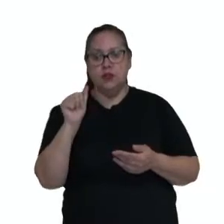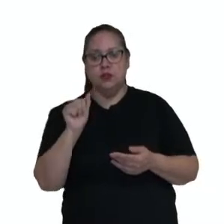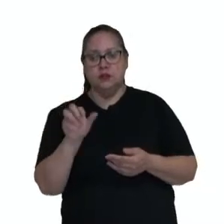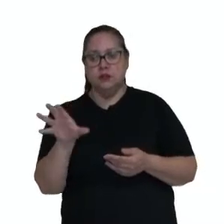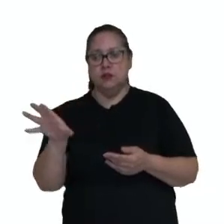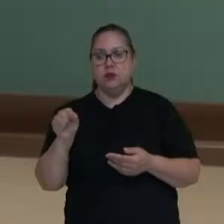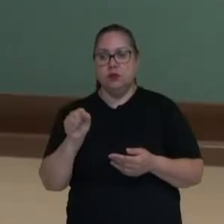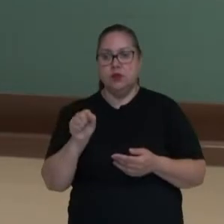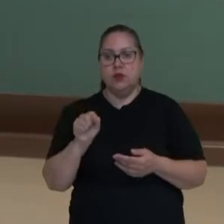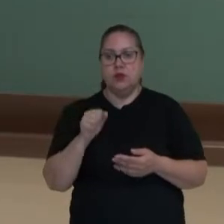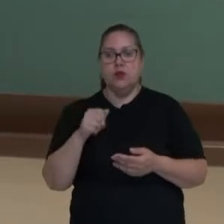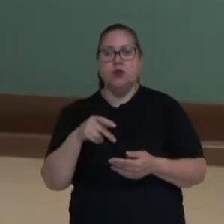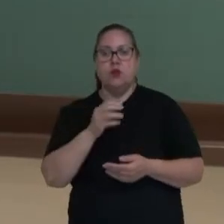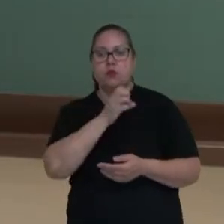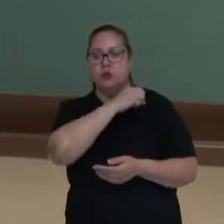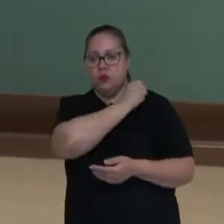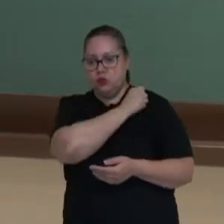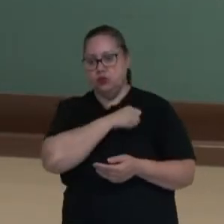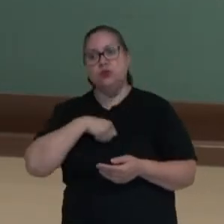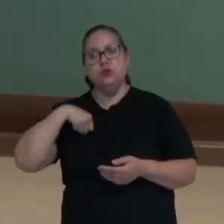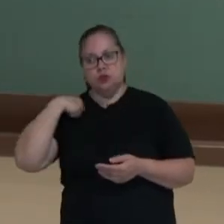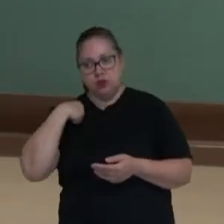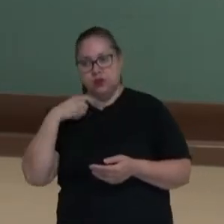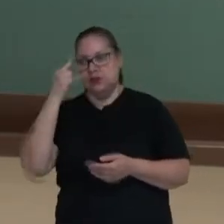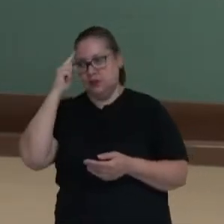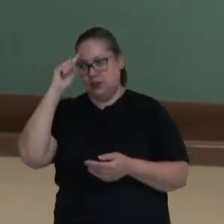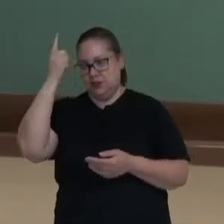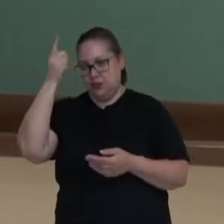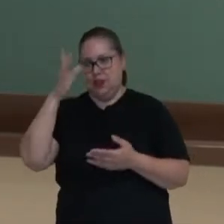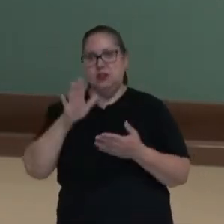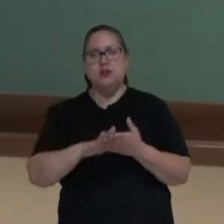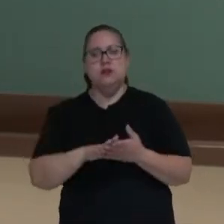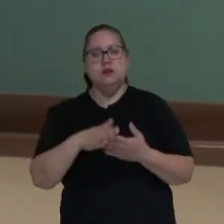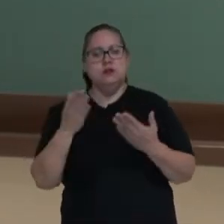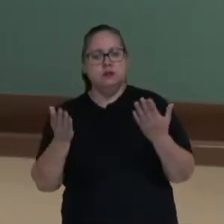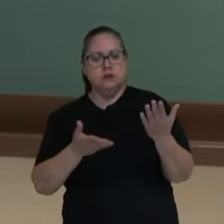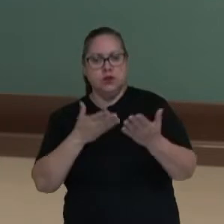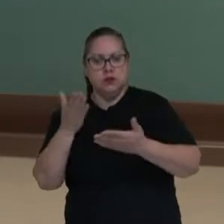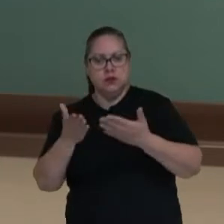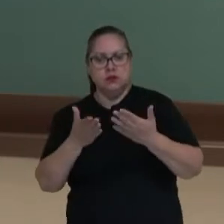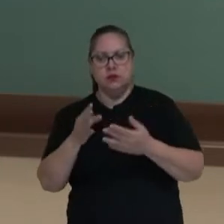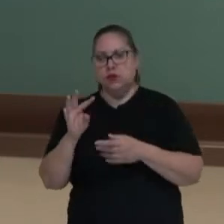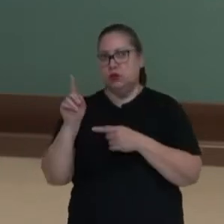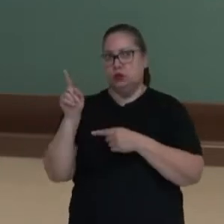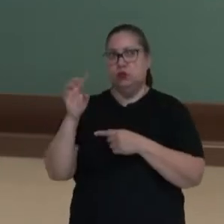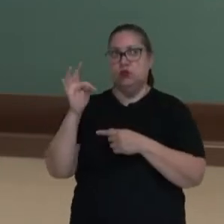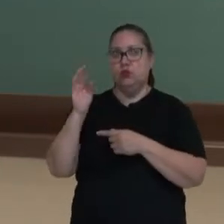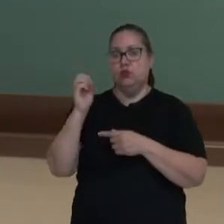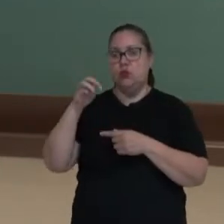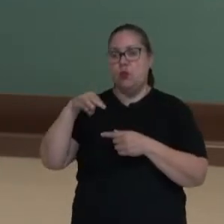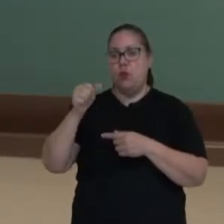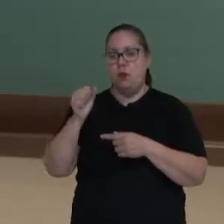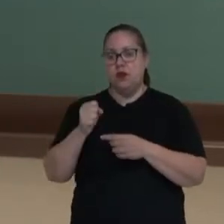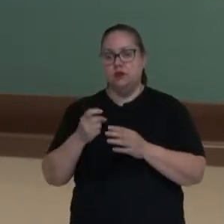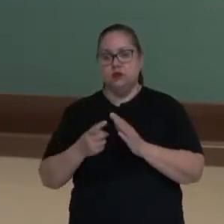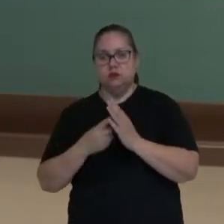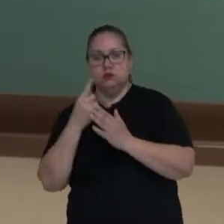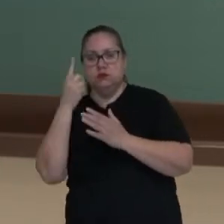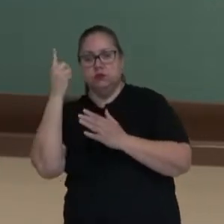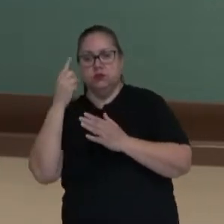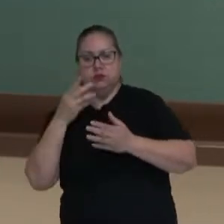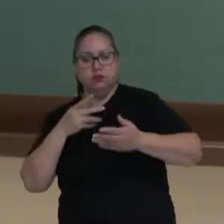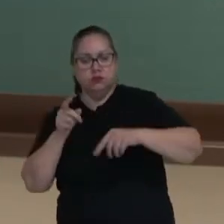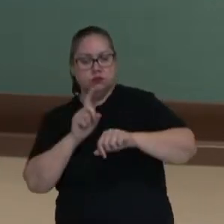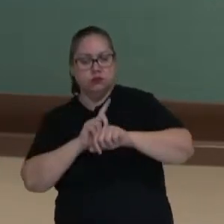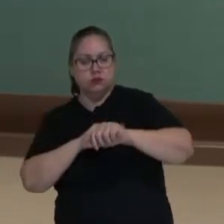maiêutica socrática. Então, considera-se que a disputatio do Tomás foi o ápice desse tipo de